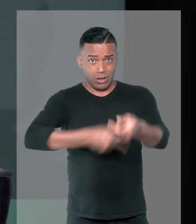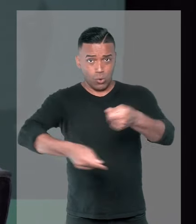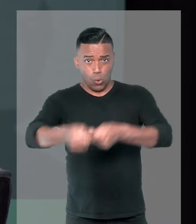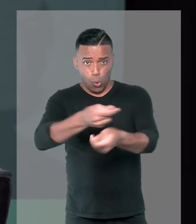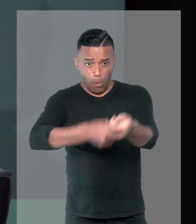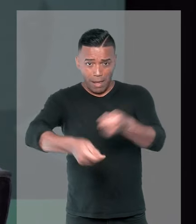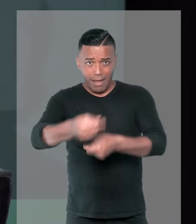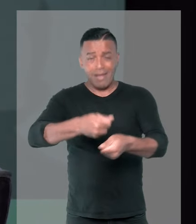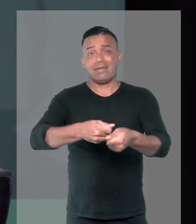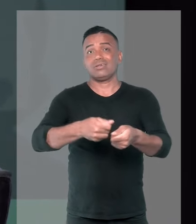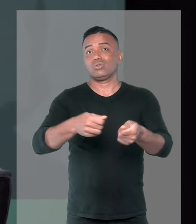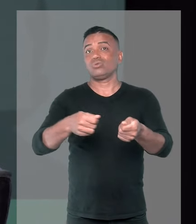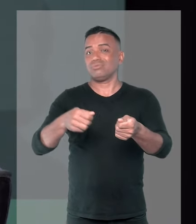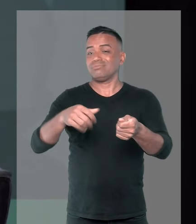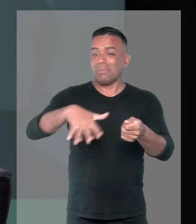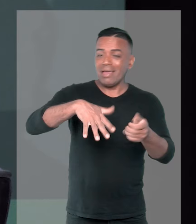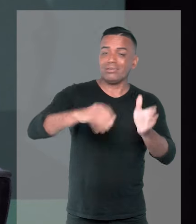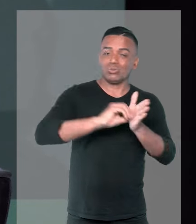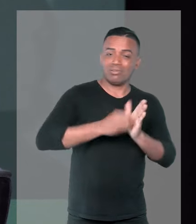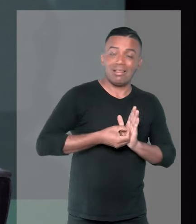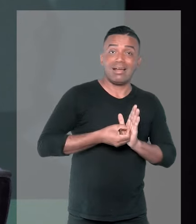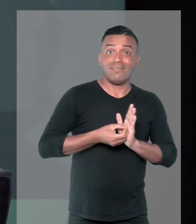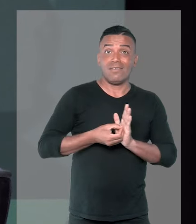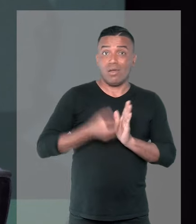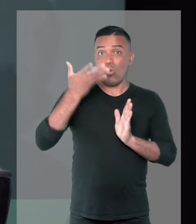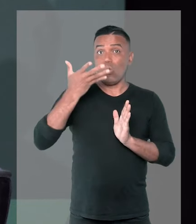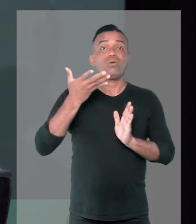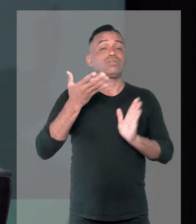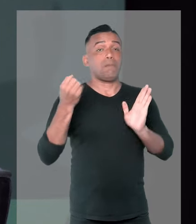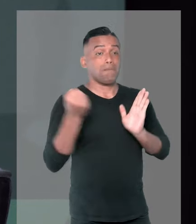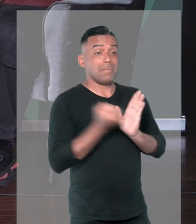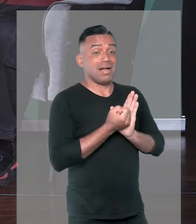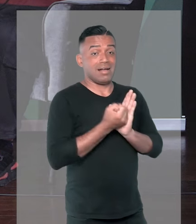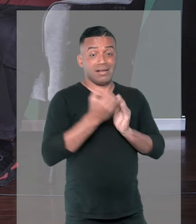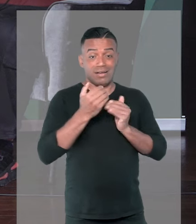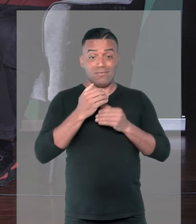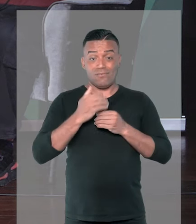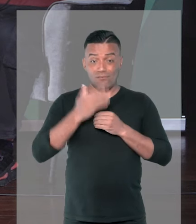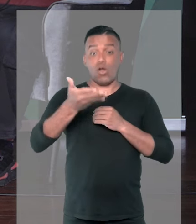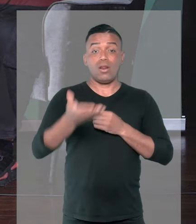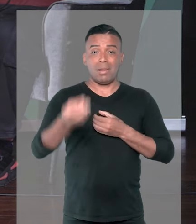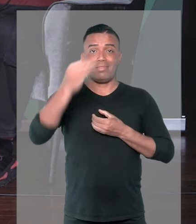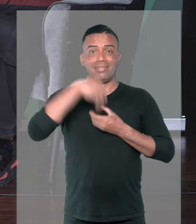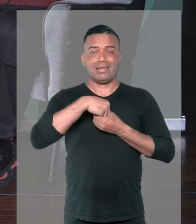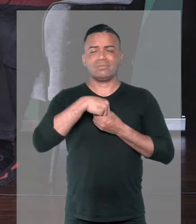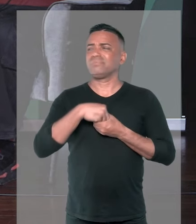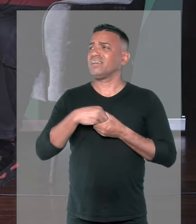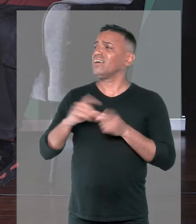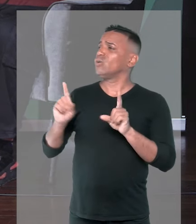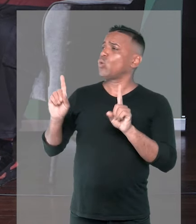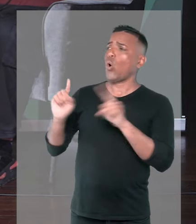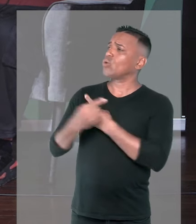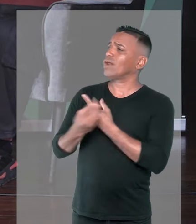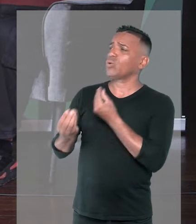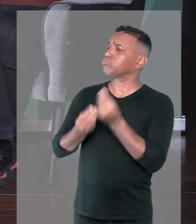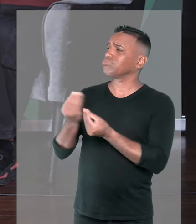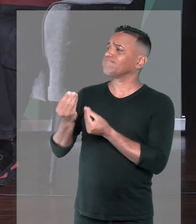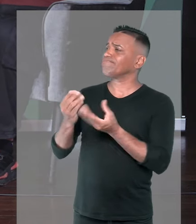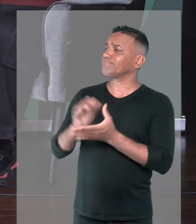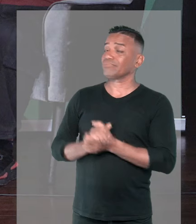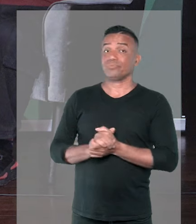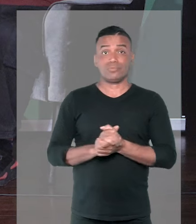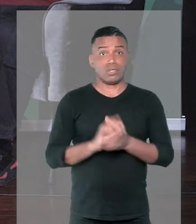os mais sustentáveis a maior parte do valor da marca é criada de fora para dentro dela e o contrário disso que que você cita o